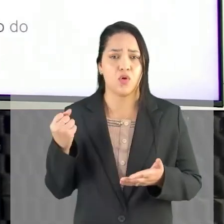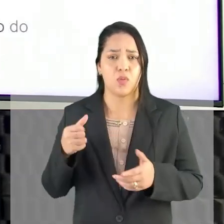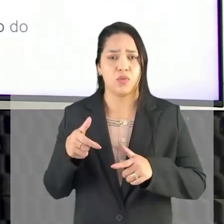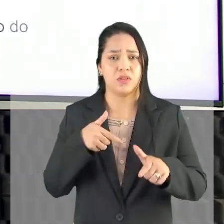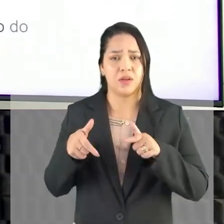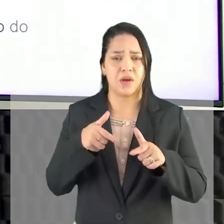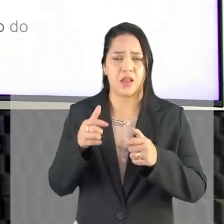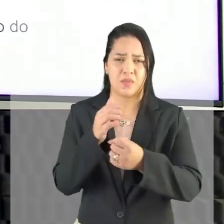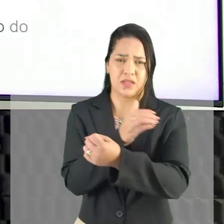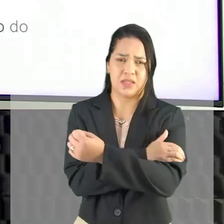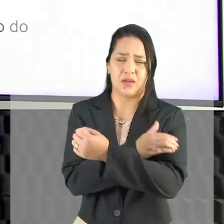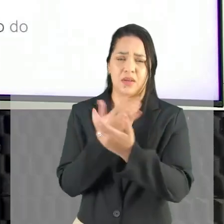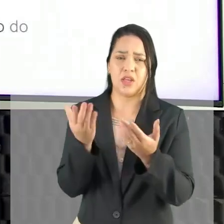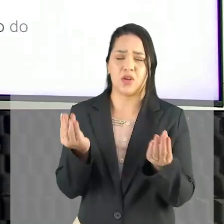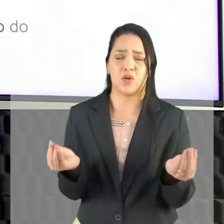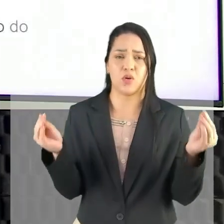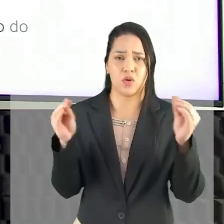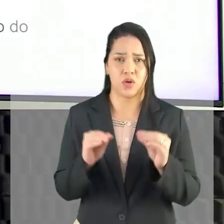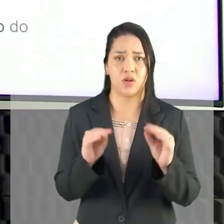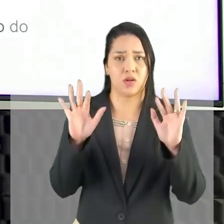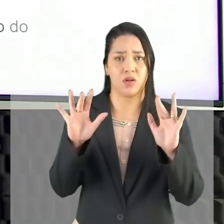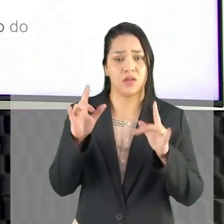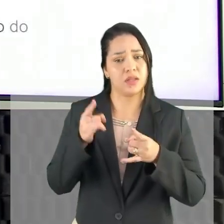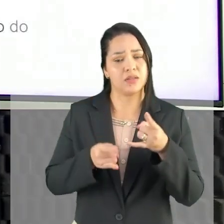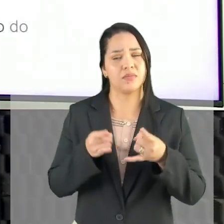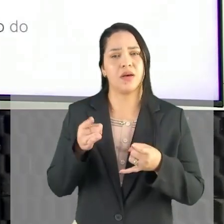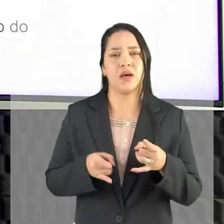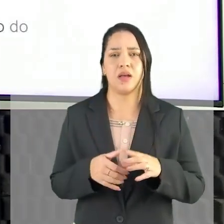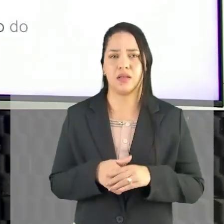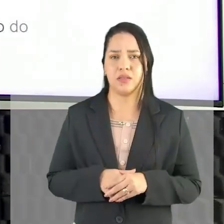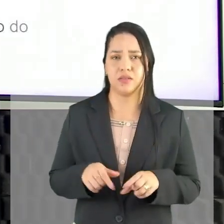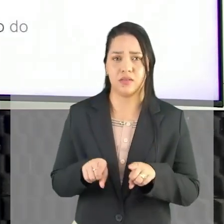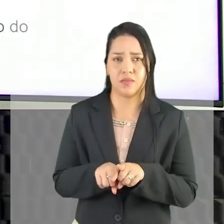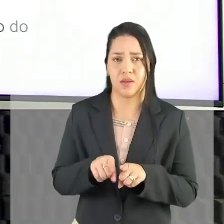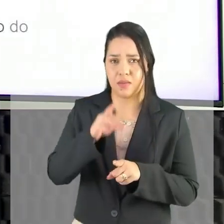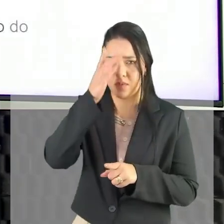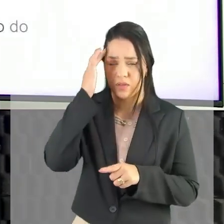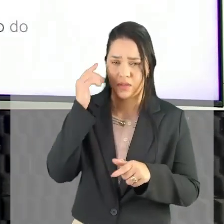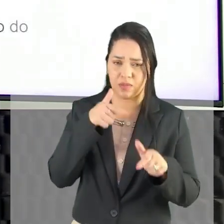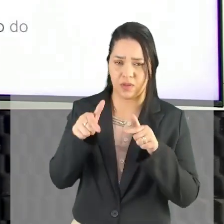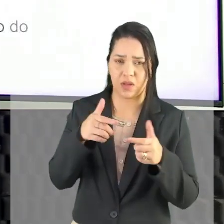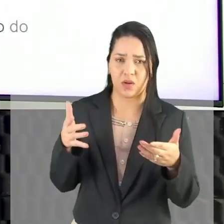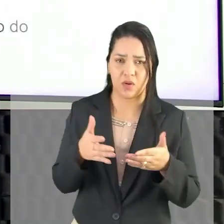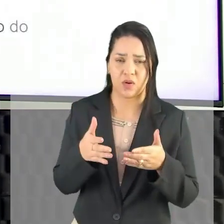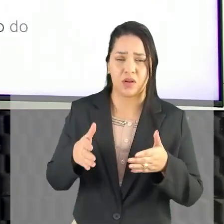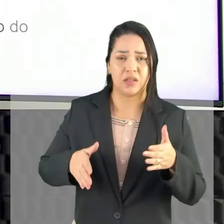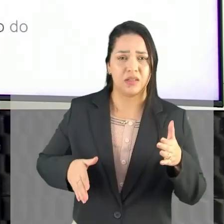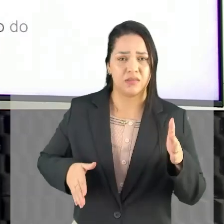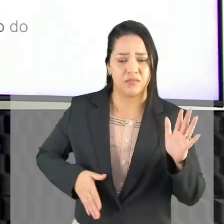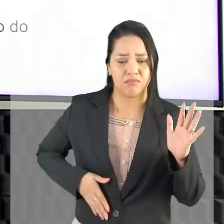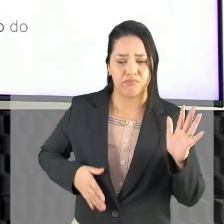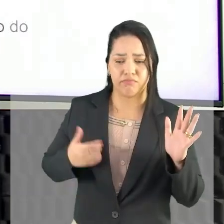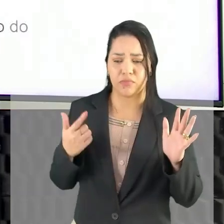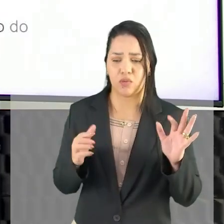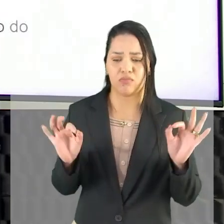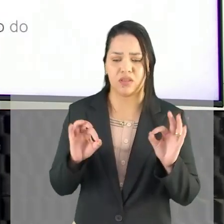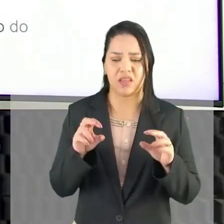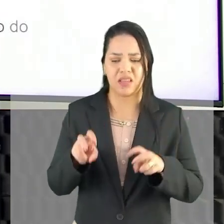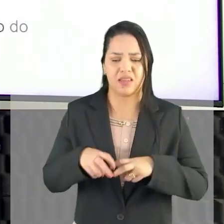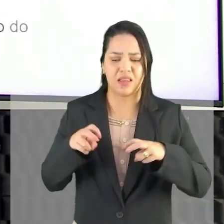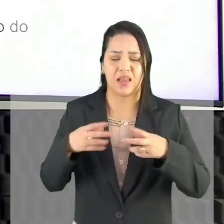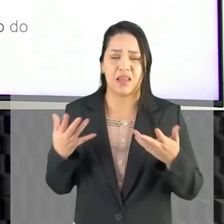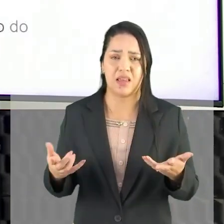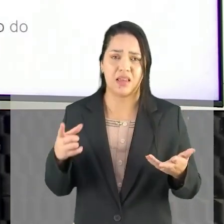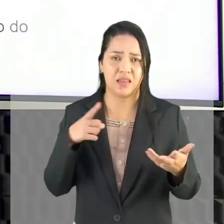emprego braçal e coloco isso nas mãos das máquinas. O trabalhador braçal, agora desempregado, não tem terra e